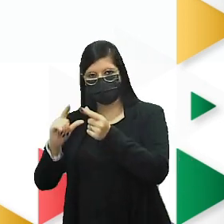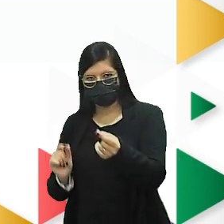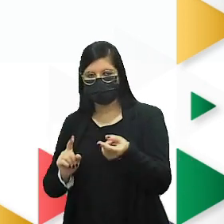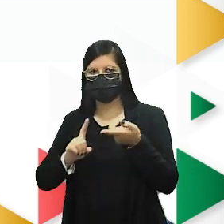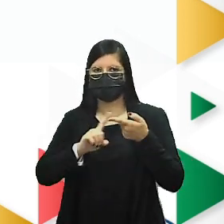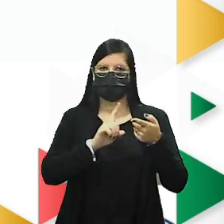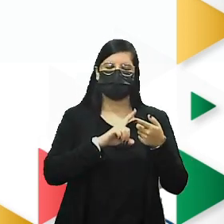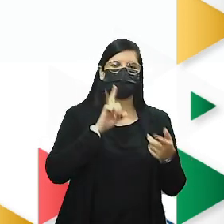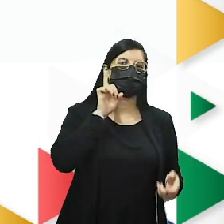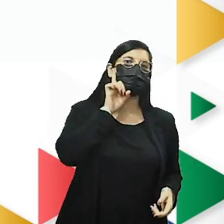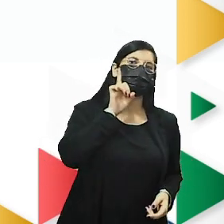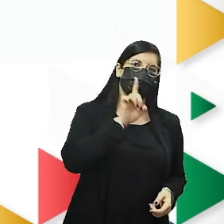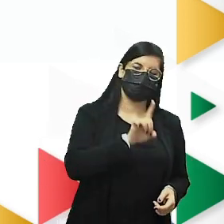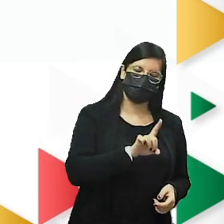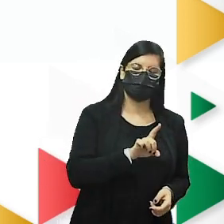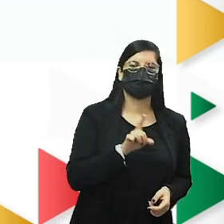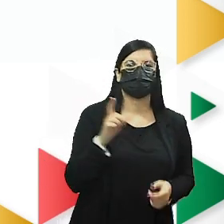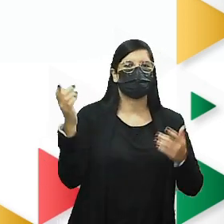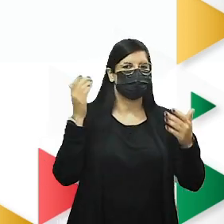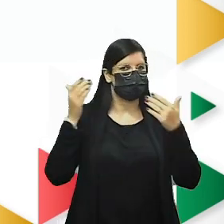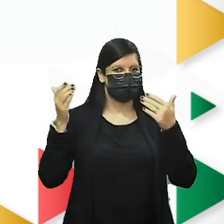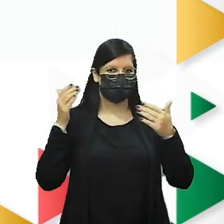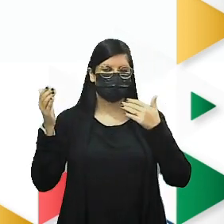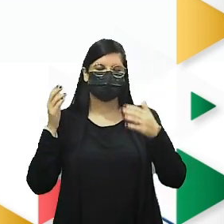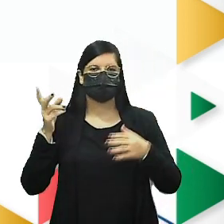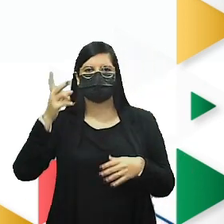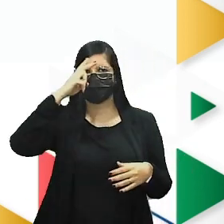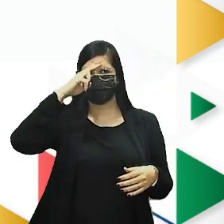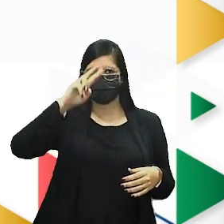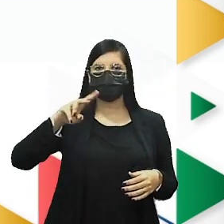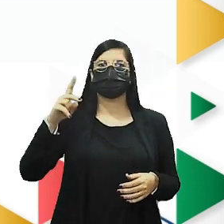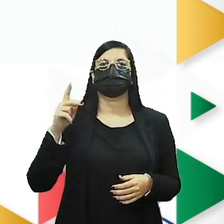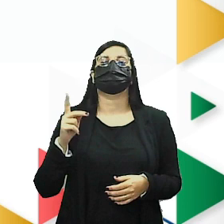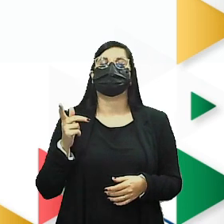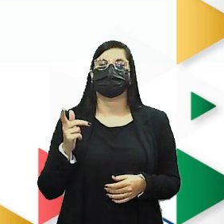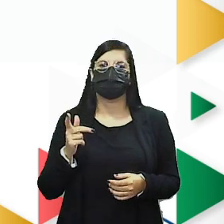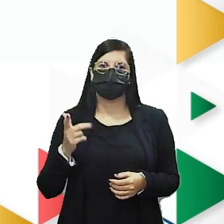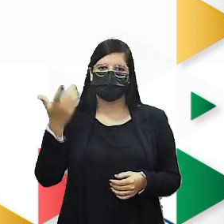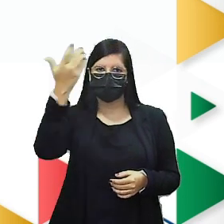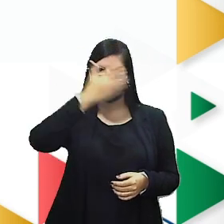e a americana, né? Para vocês, mas assim, a história